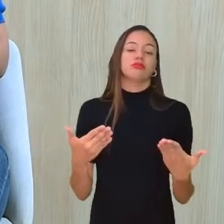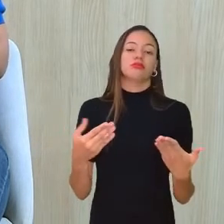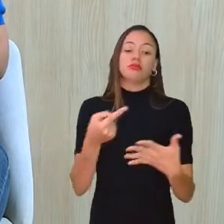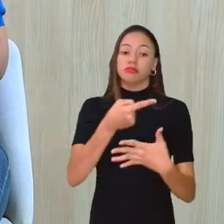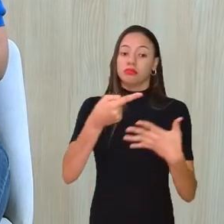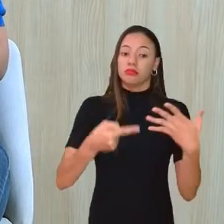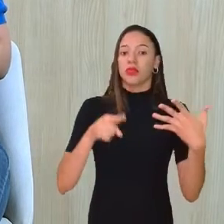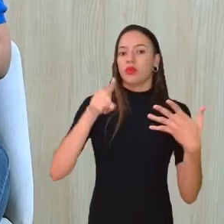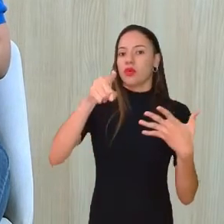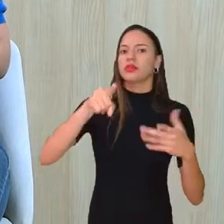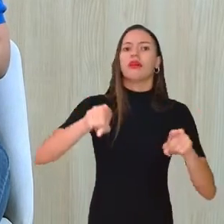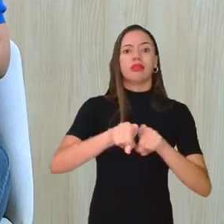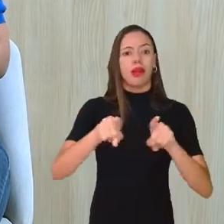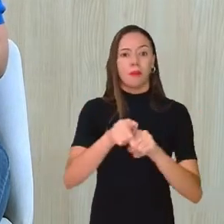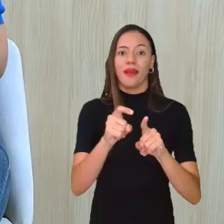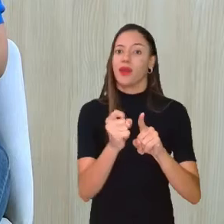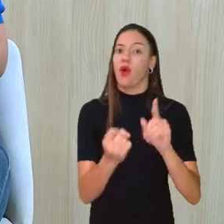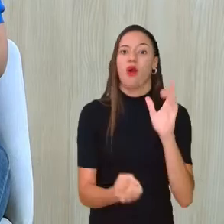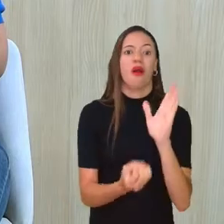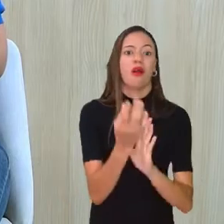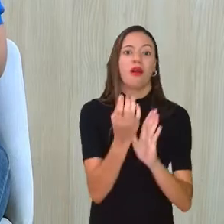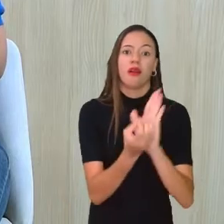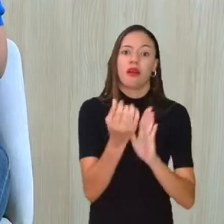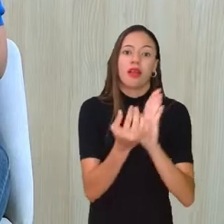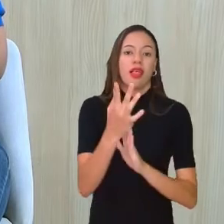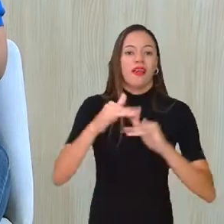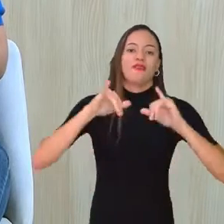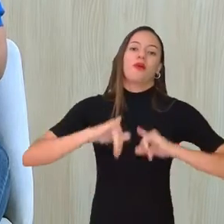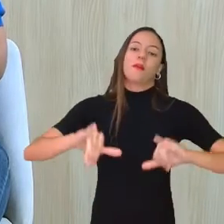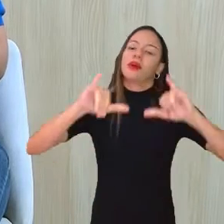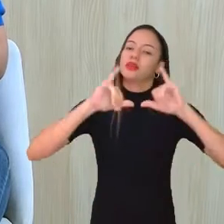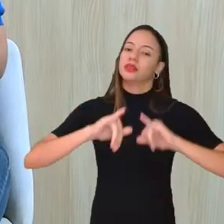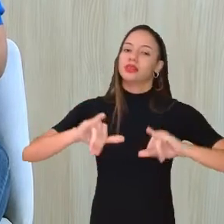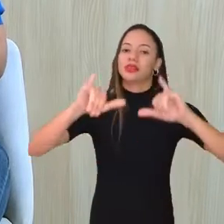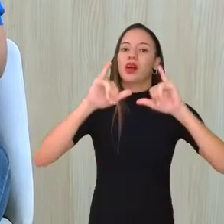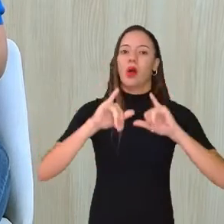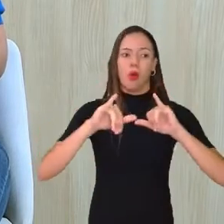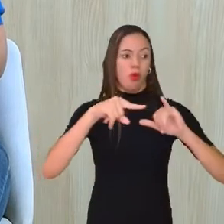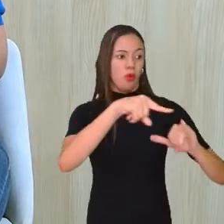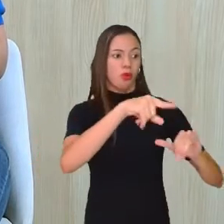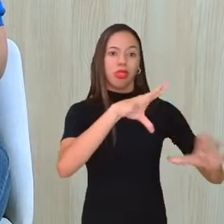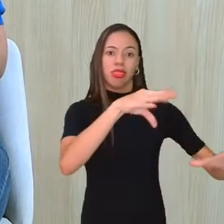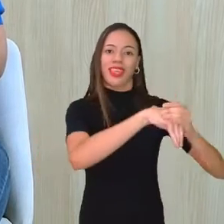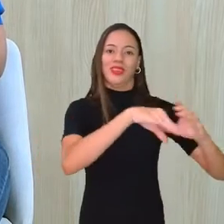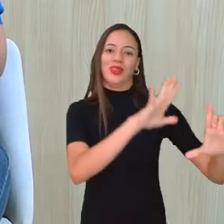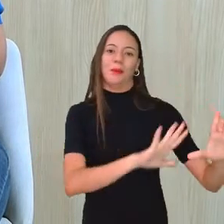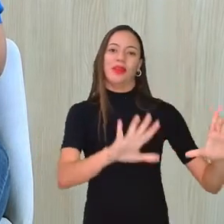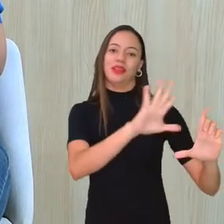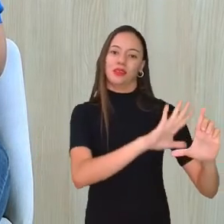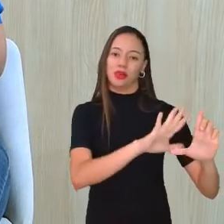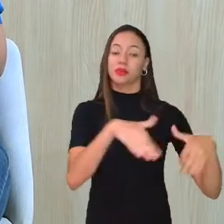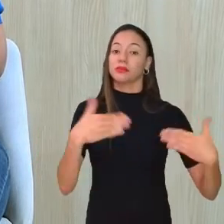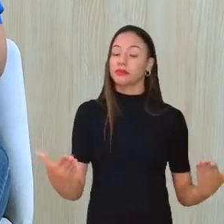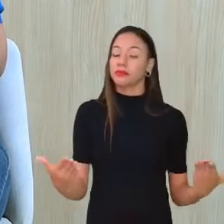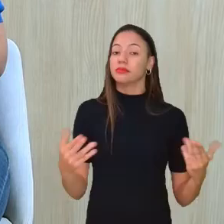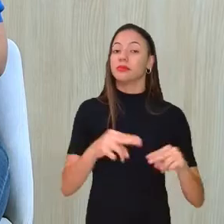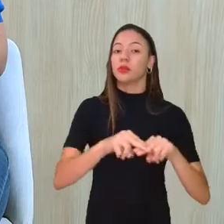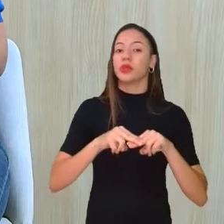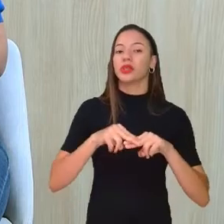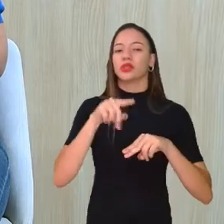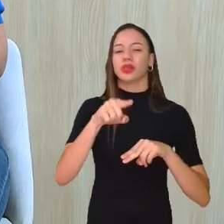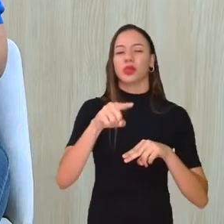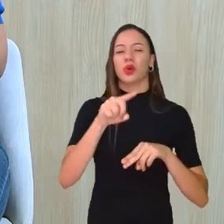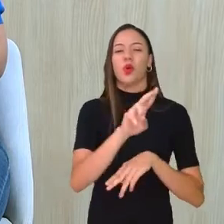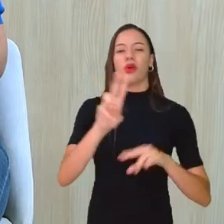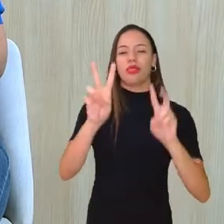você já está gerando dados, já está gerando informações para essas plataformas. E como a gente trouxe o tema da aula, vivendo na era